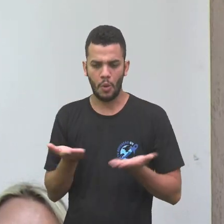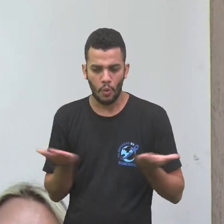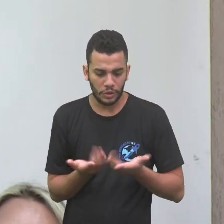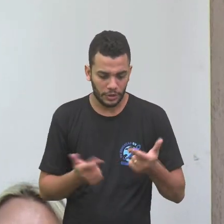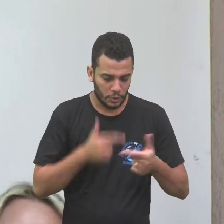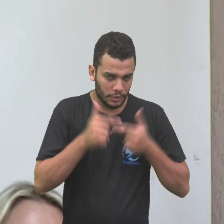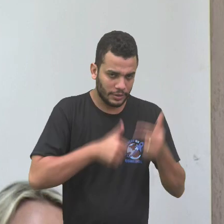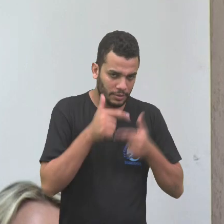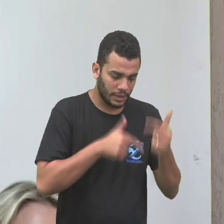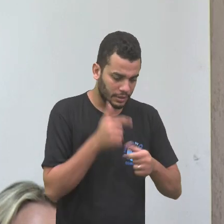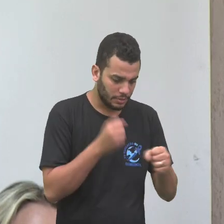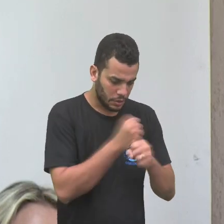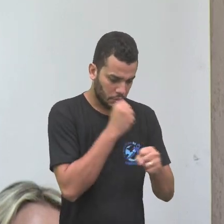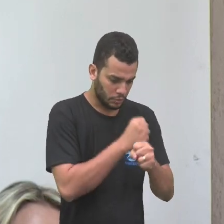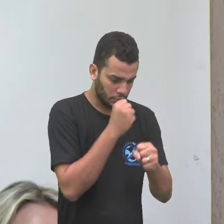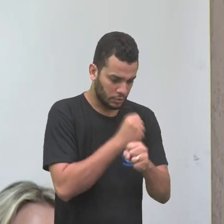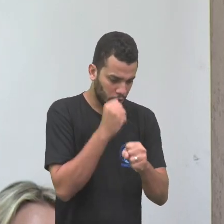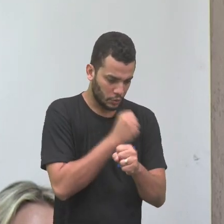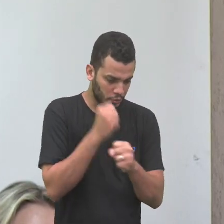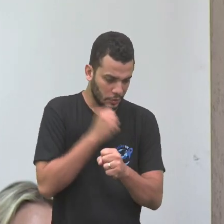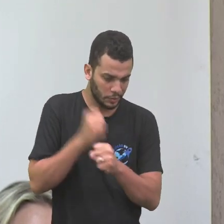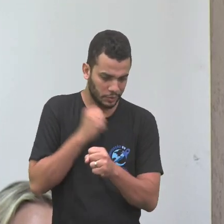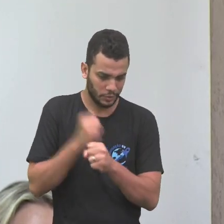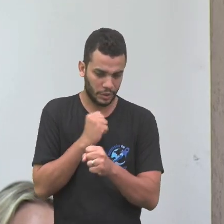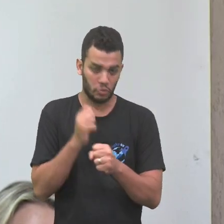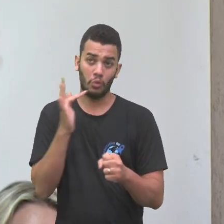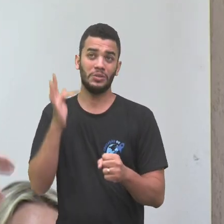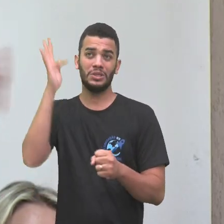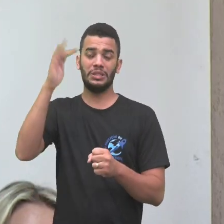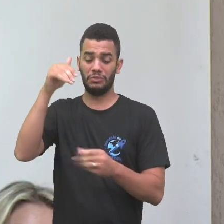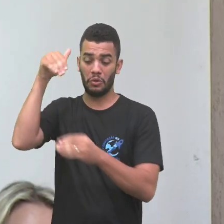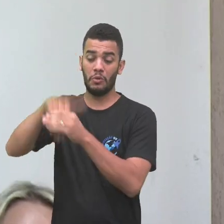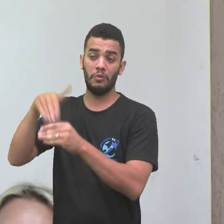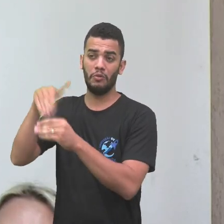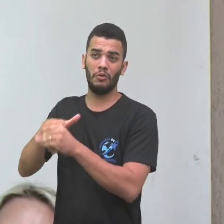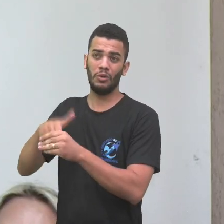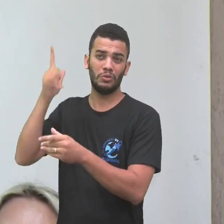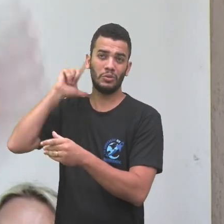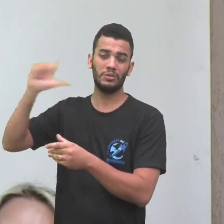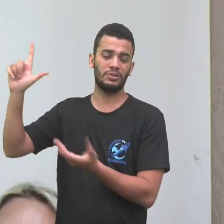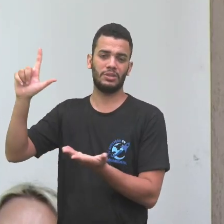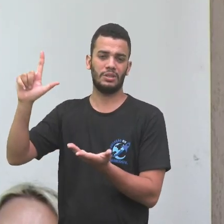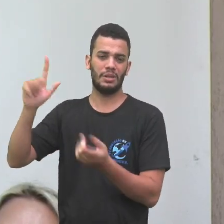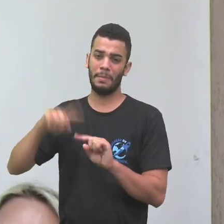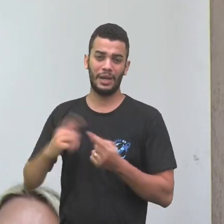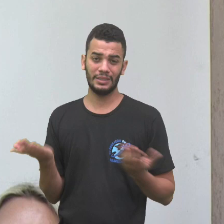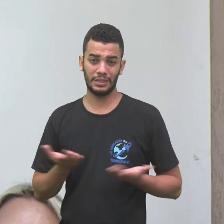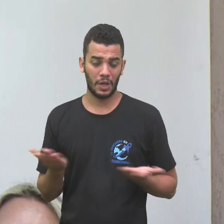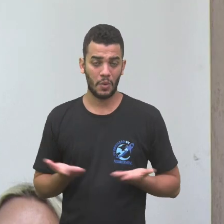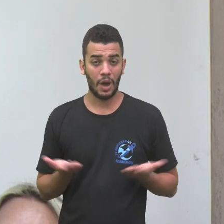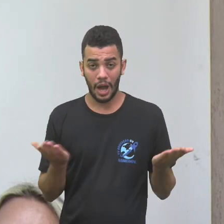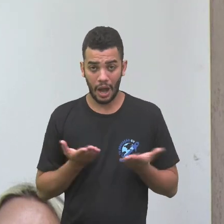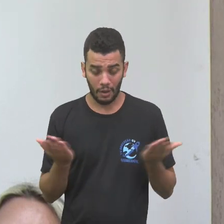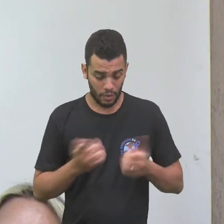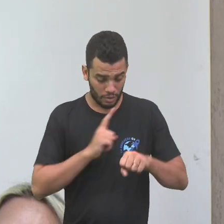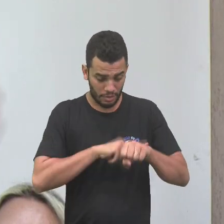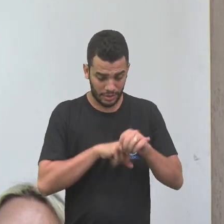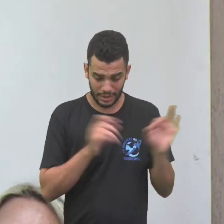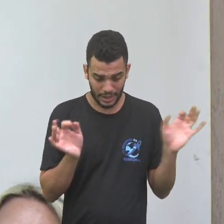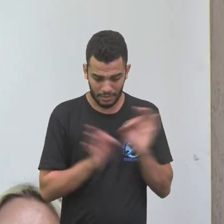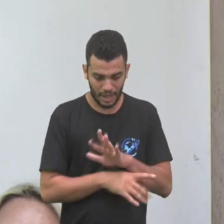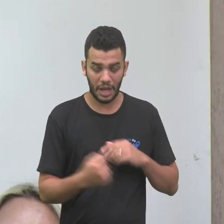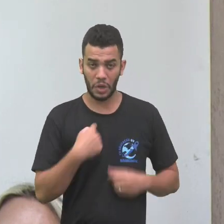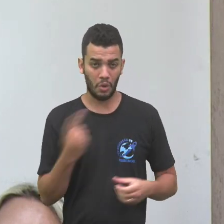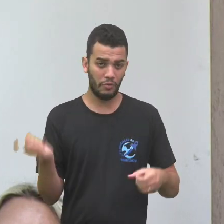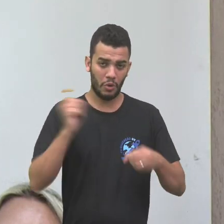eles acham que isso não dá voto, mas não interessa. Nós estamos deixando um legado para o governador Valadares, que, se